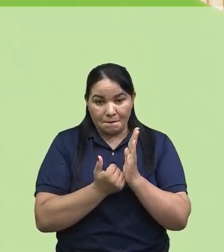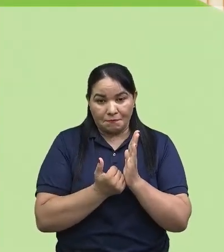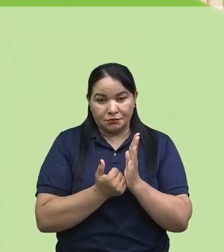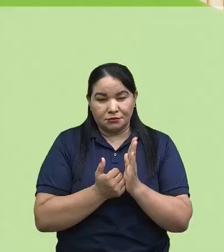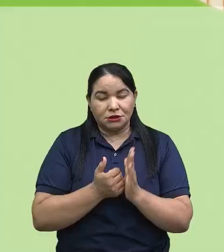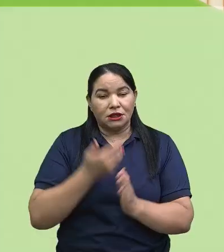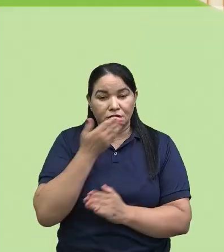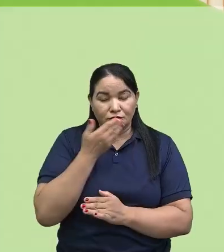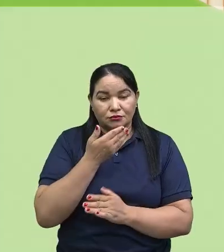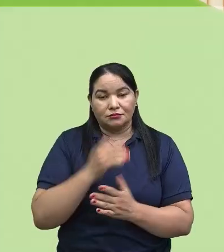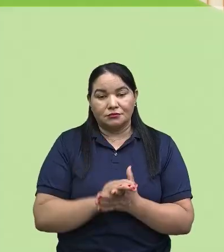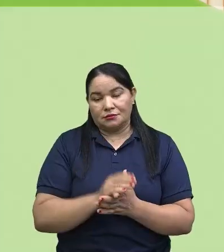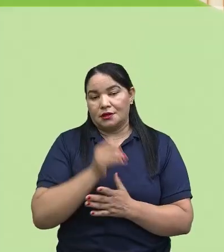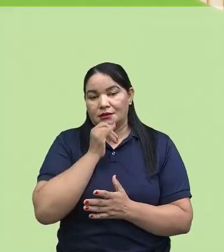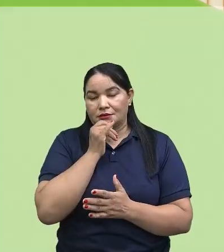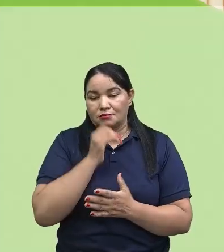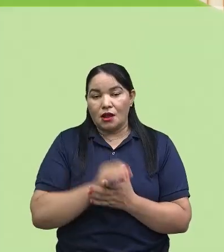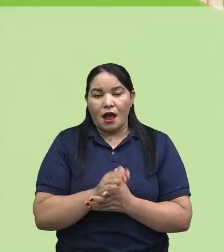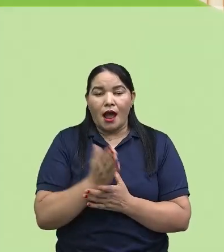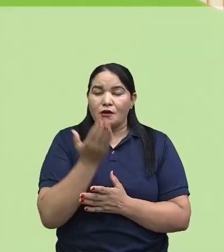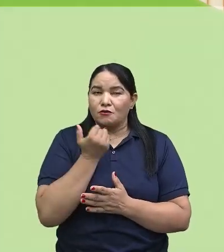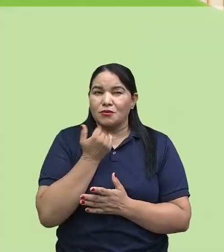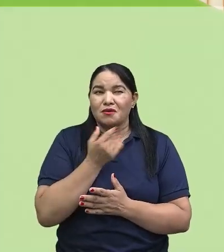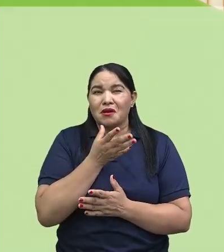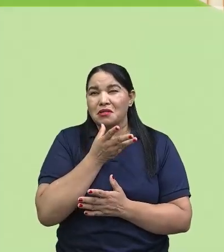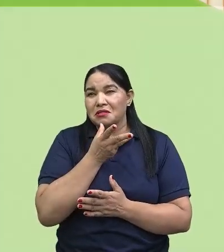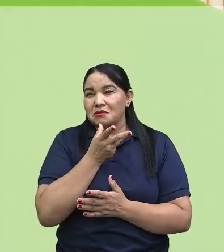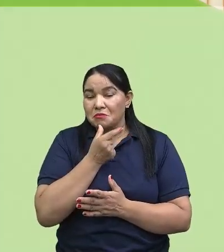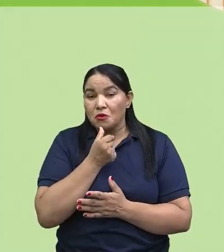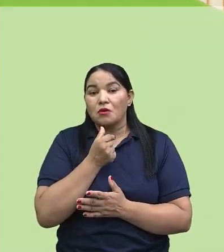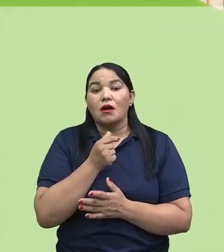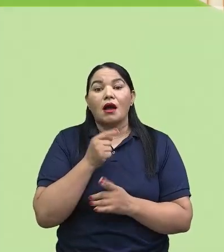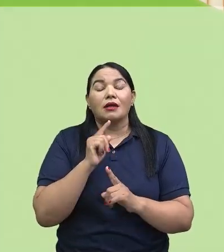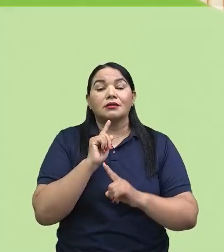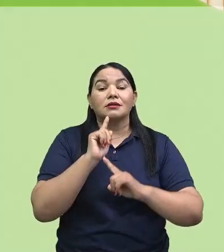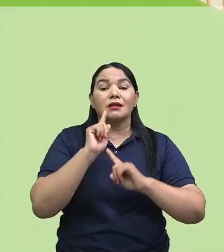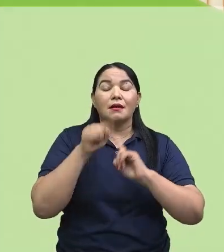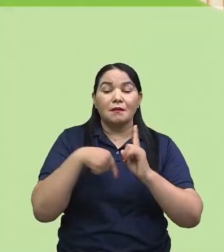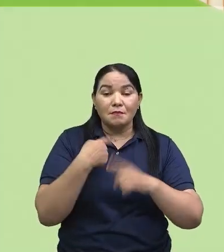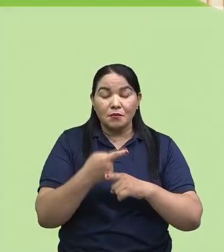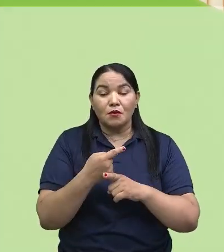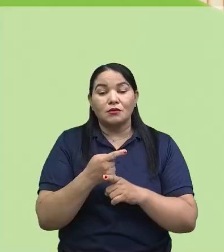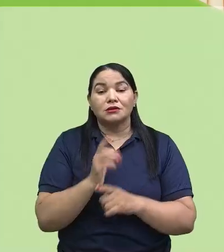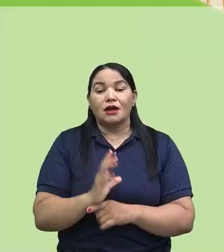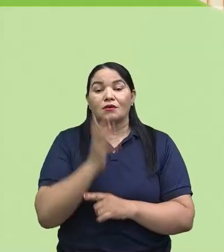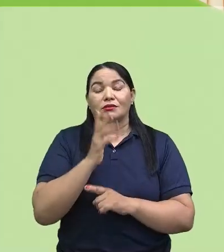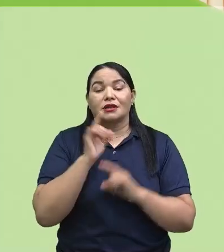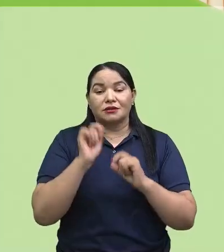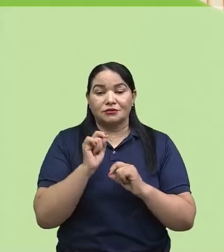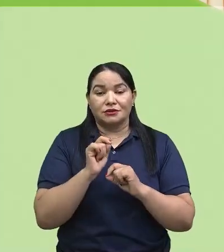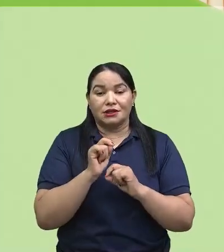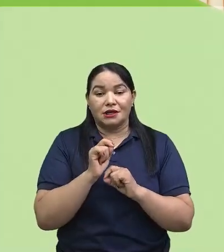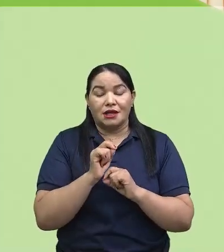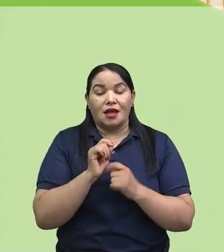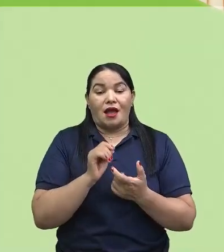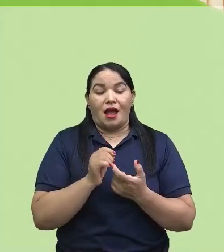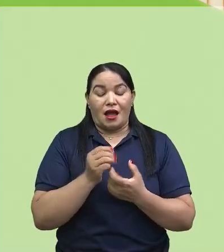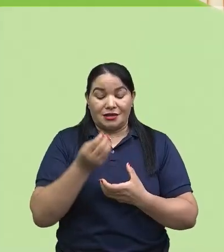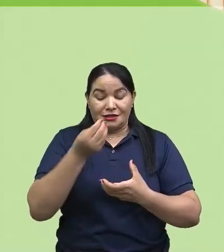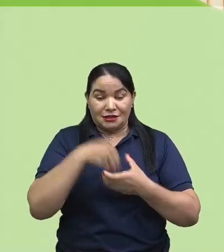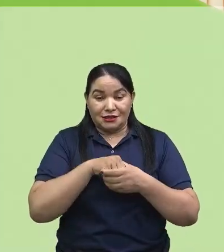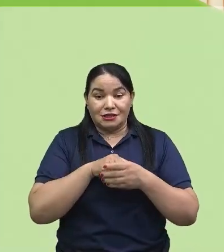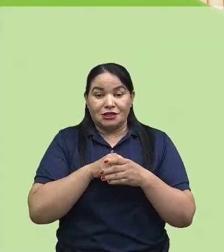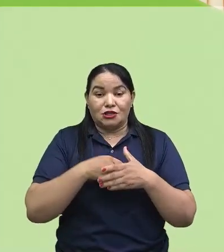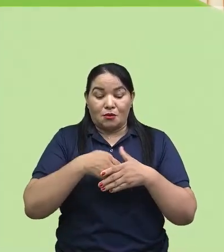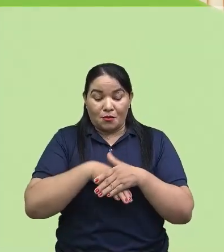muito tempo sem se alimentar, né, baixou ali o nível de glicose, o glucagon vai pegar aquela glicose que estava armazenada